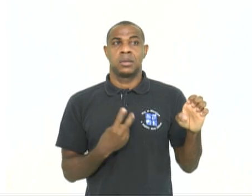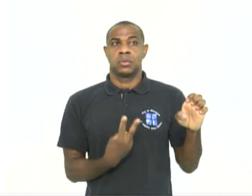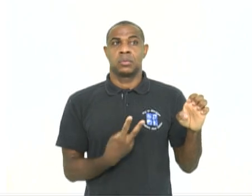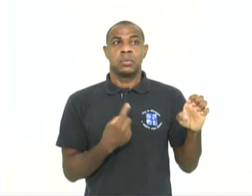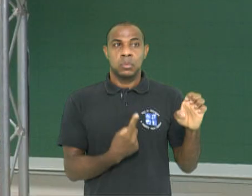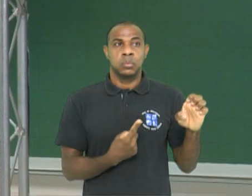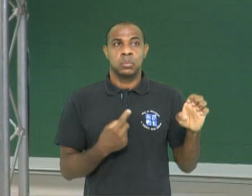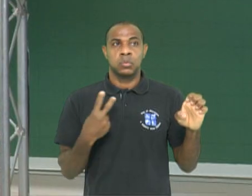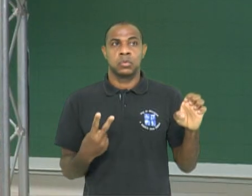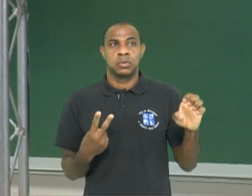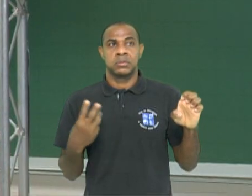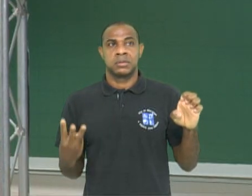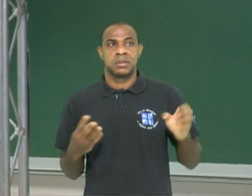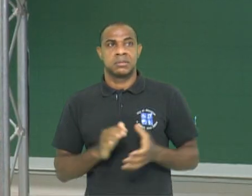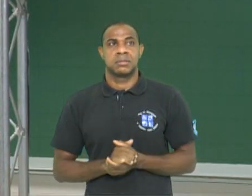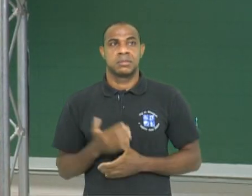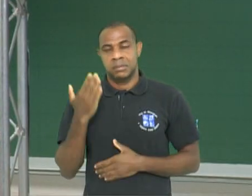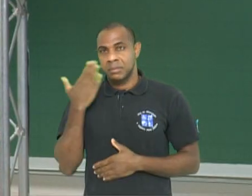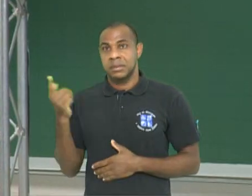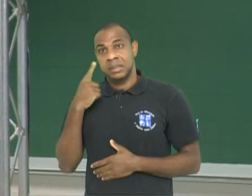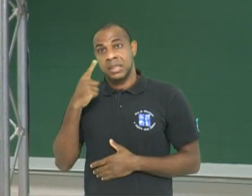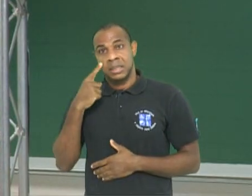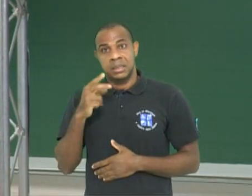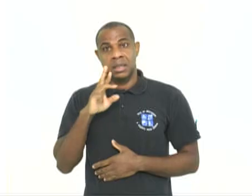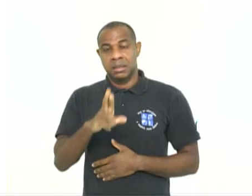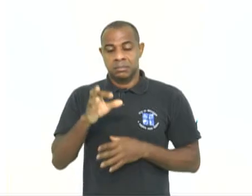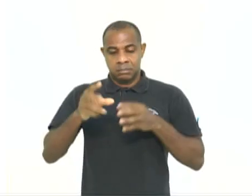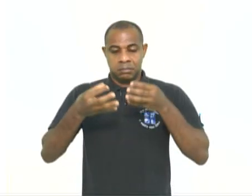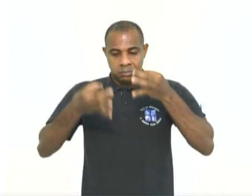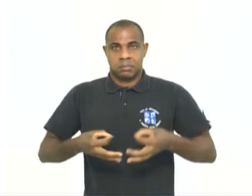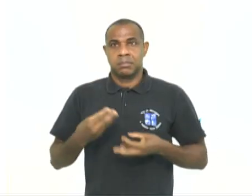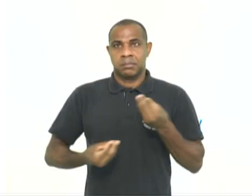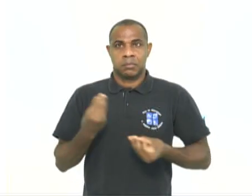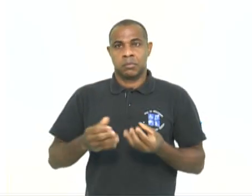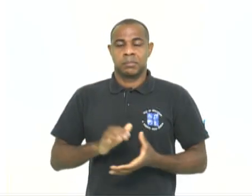2 e 3. Mais um tempinho para vocês tentarem resolver essa, gente.